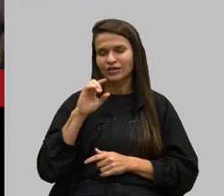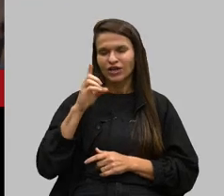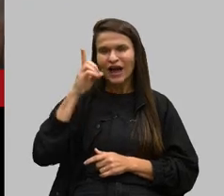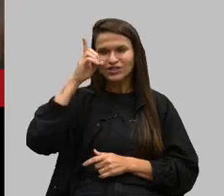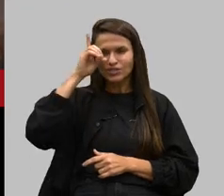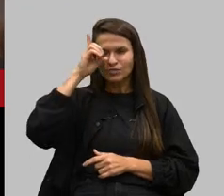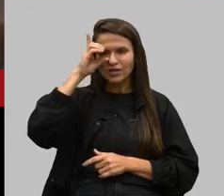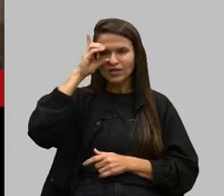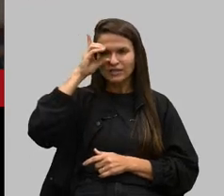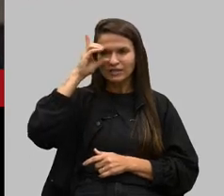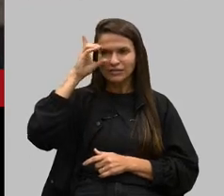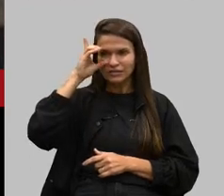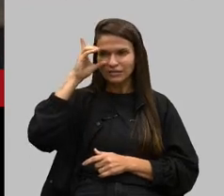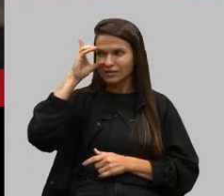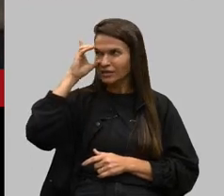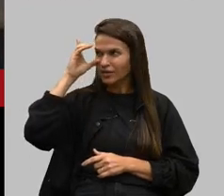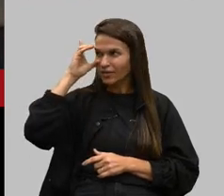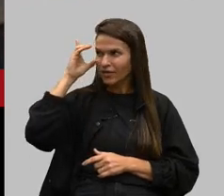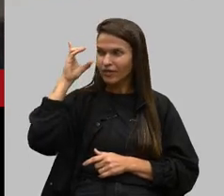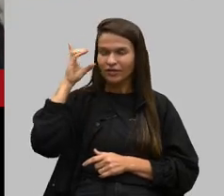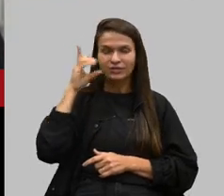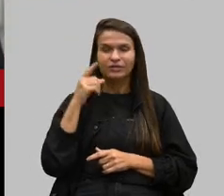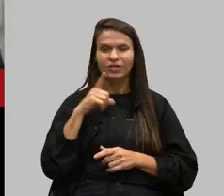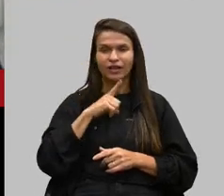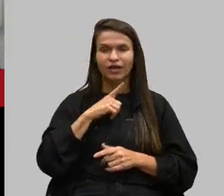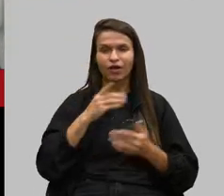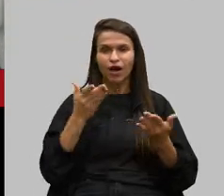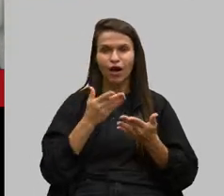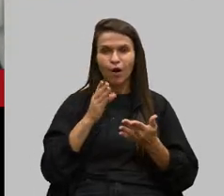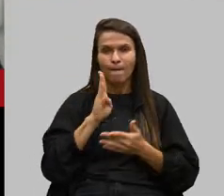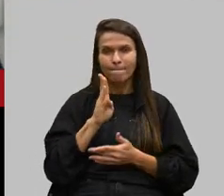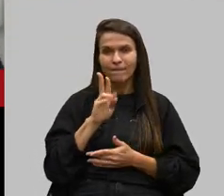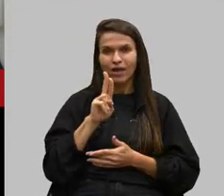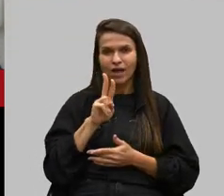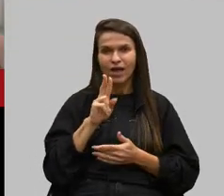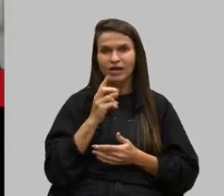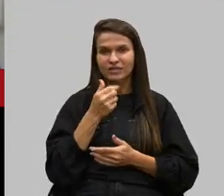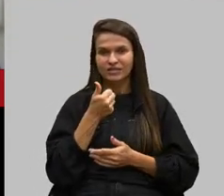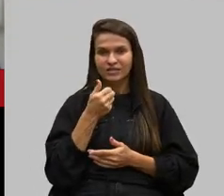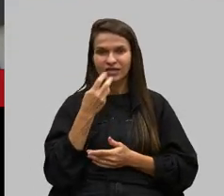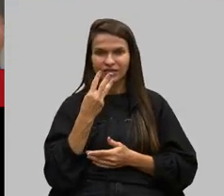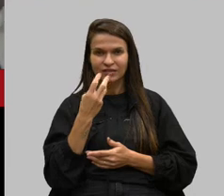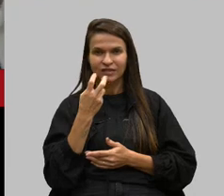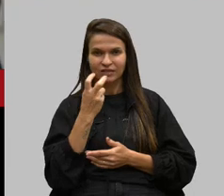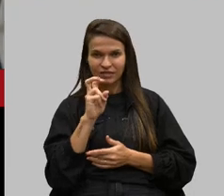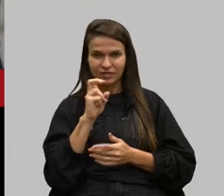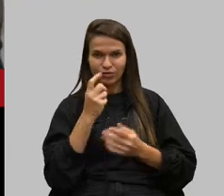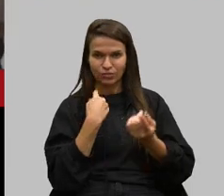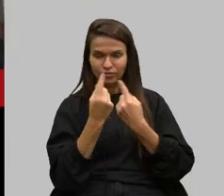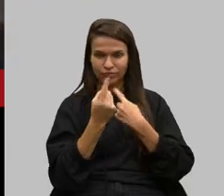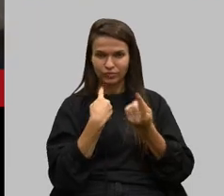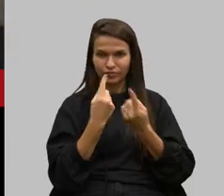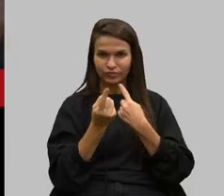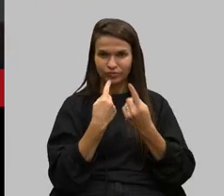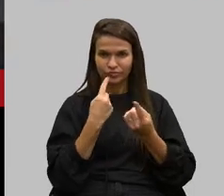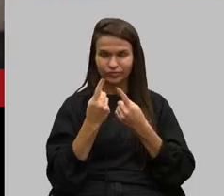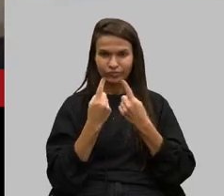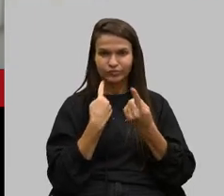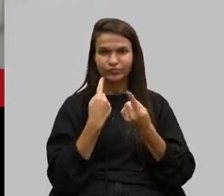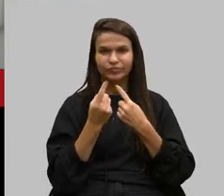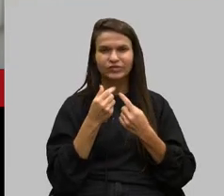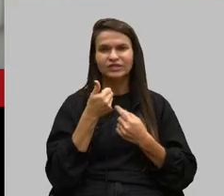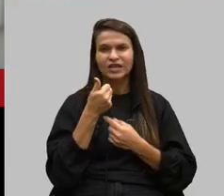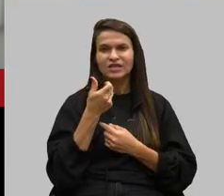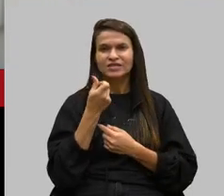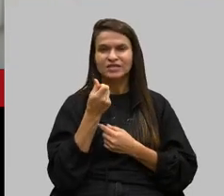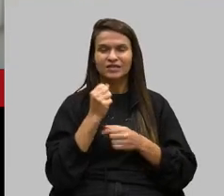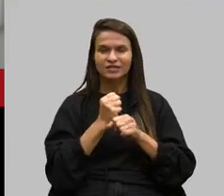dois E aí nós temos aí por exemplo a BR 135 que liga manga Itacarambi que o Senhor conhece Bernardo 16 anos